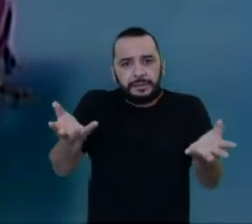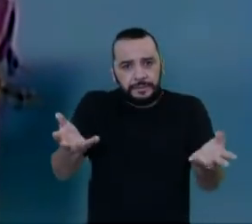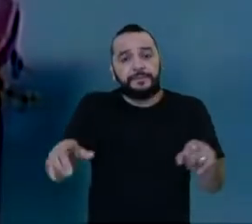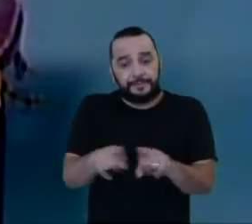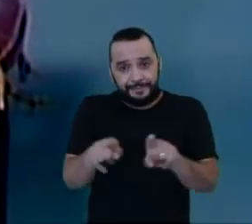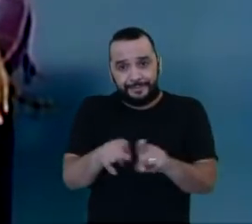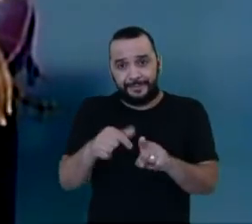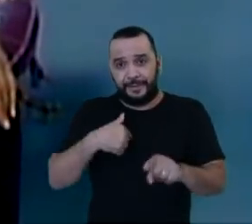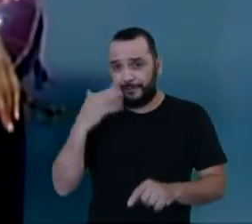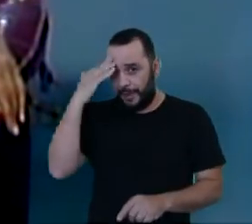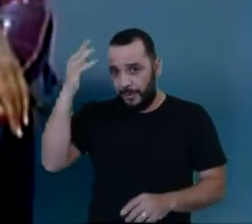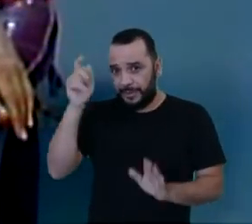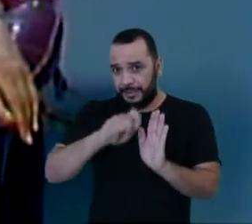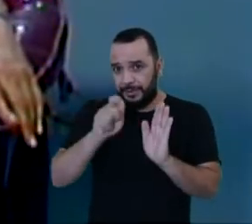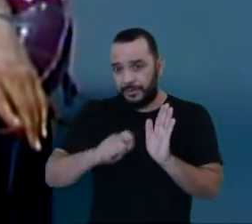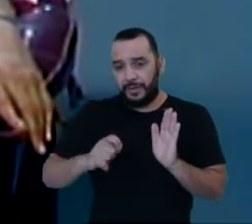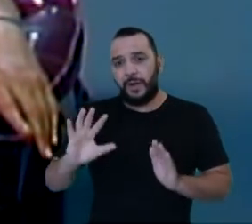esse espetáculo. Vamos ver?